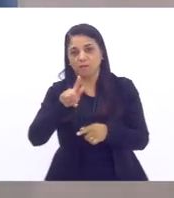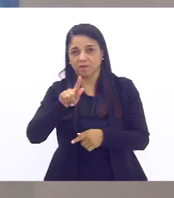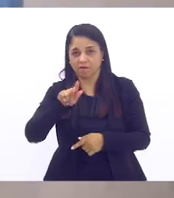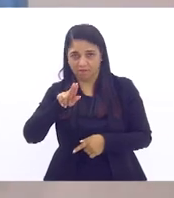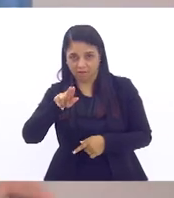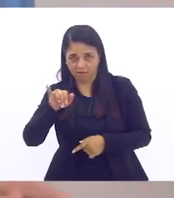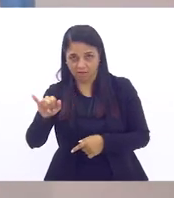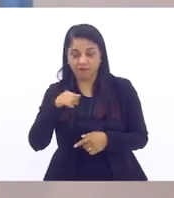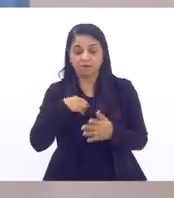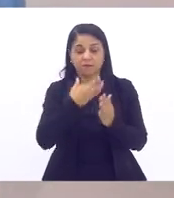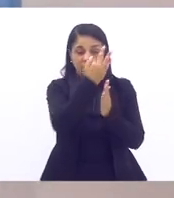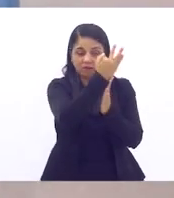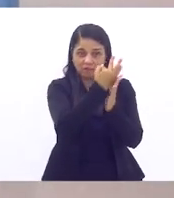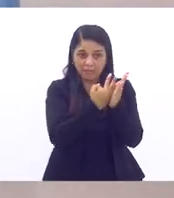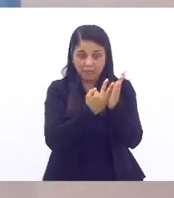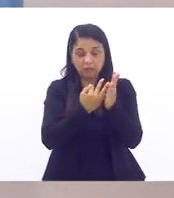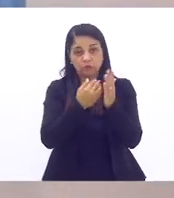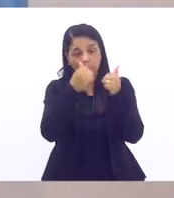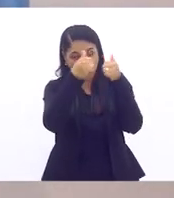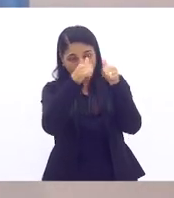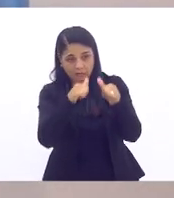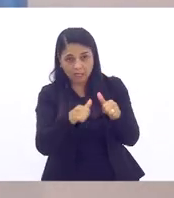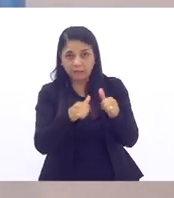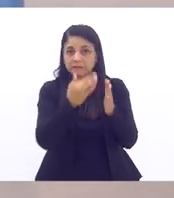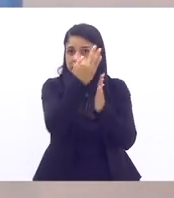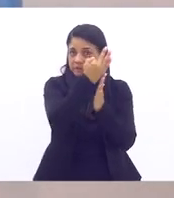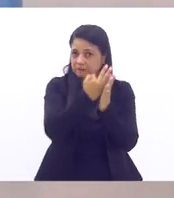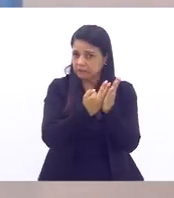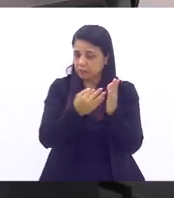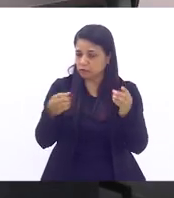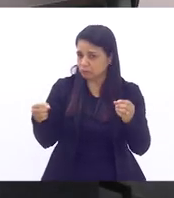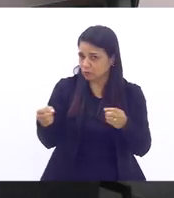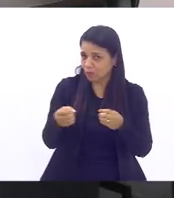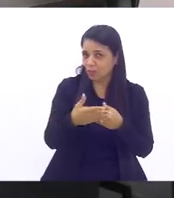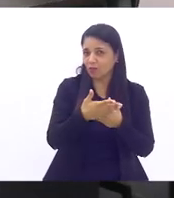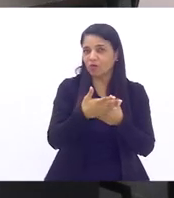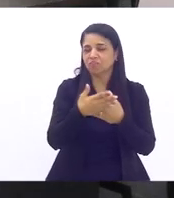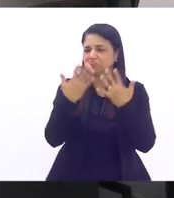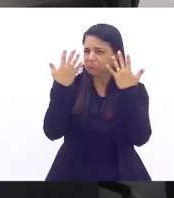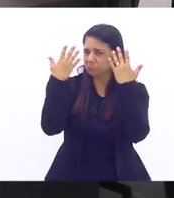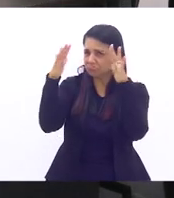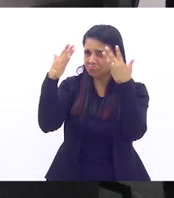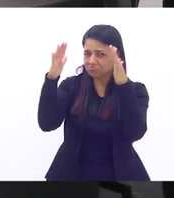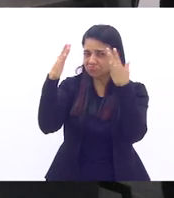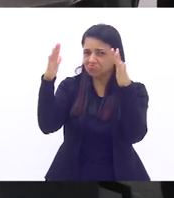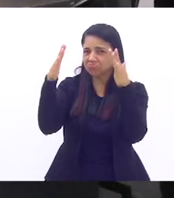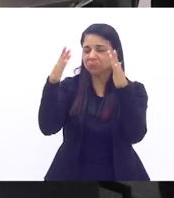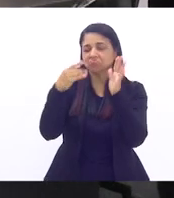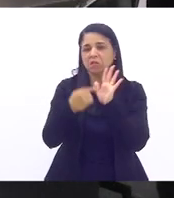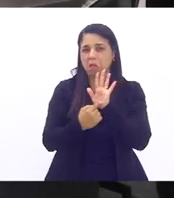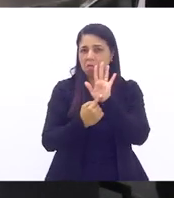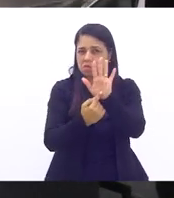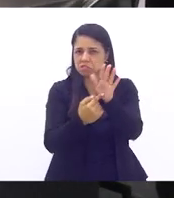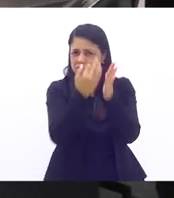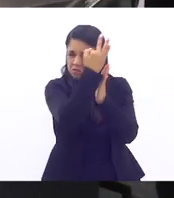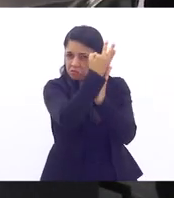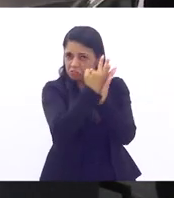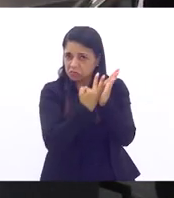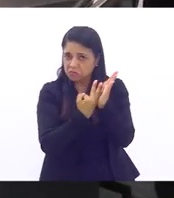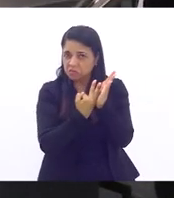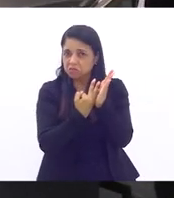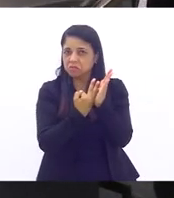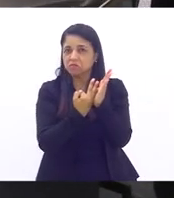o texto aí fazendo uma análise como presidente da SNJ um texto moderno parabenizo ao legítima aqui pela apresentação texto moderno